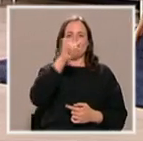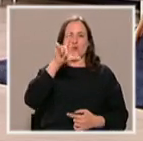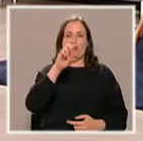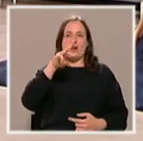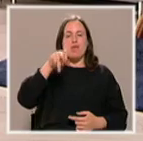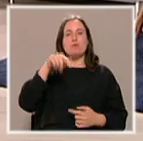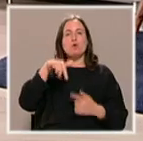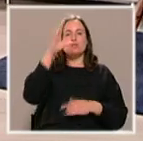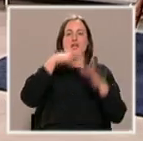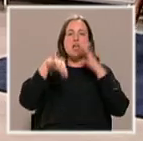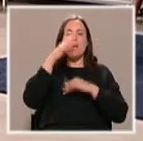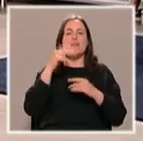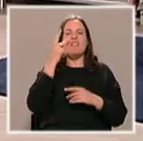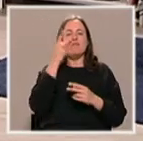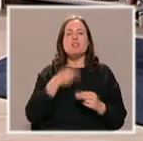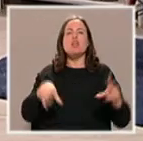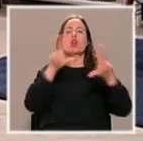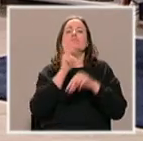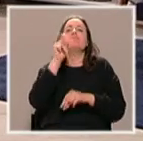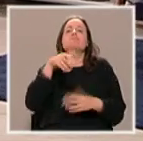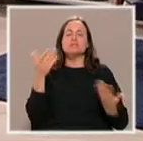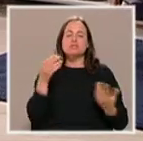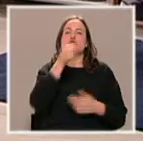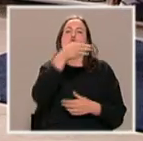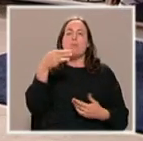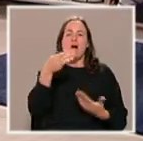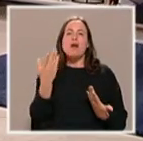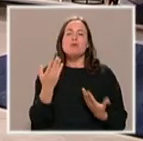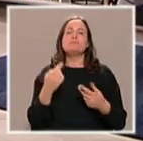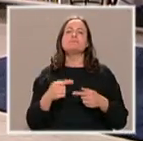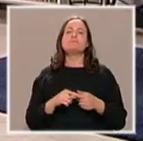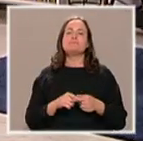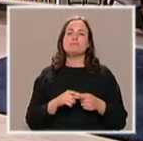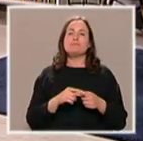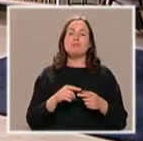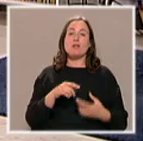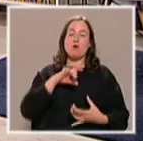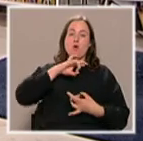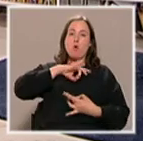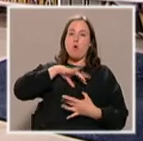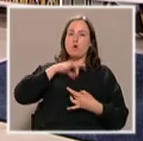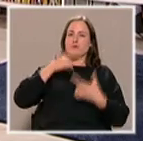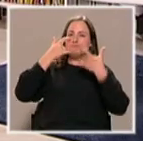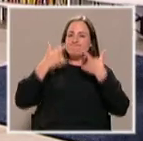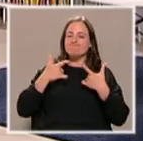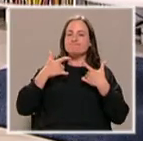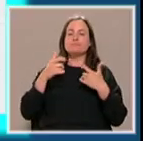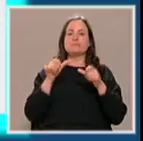sobre uma nova vida. Como sumário, temos a regulação hormonal do